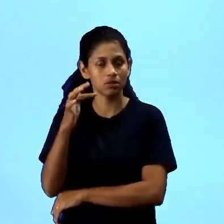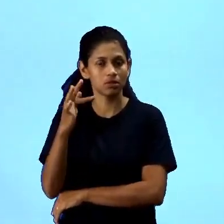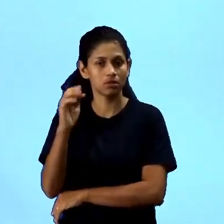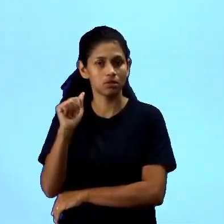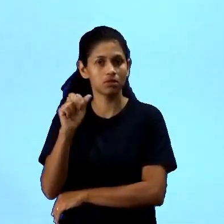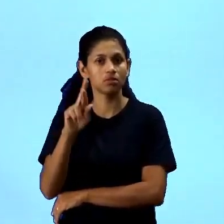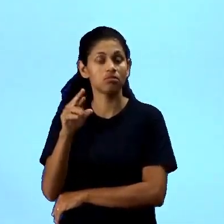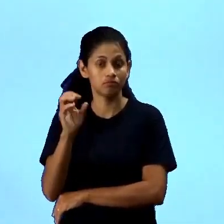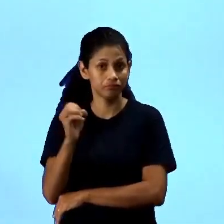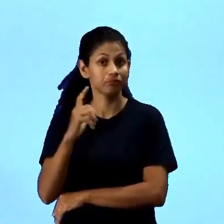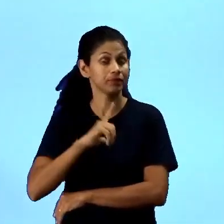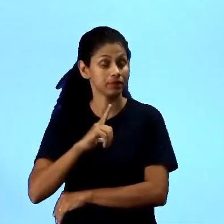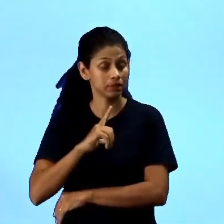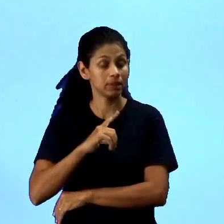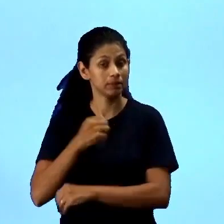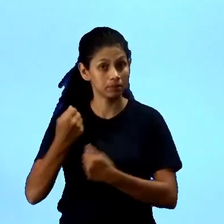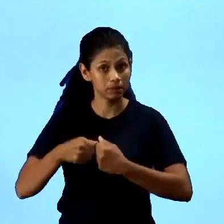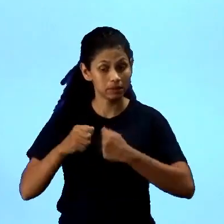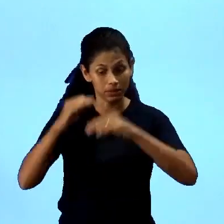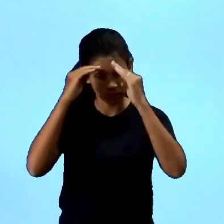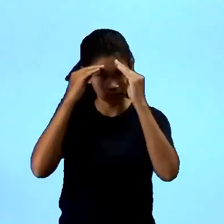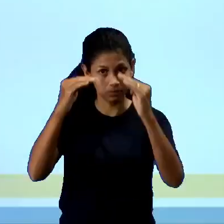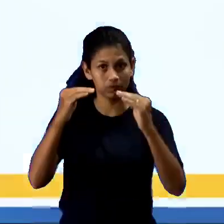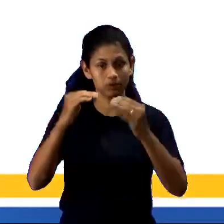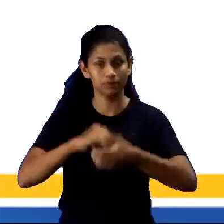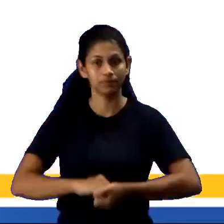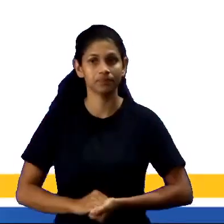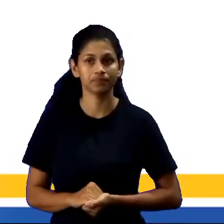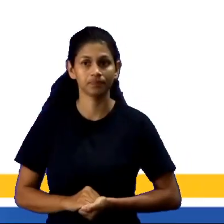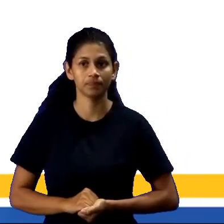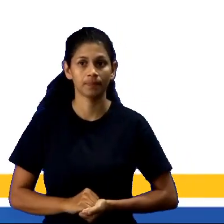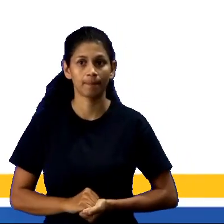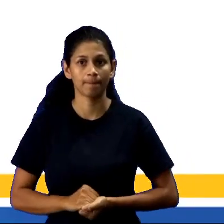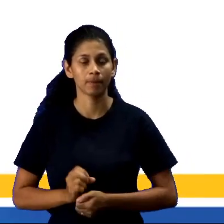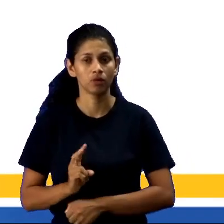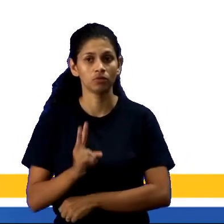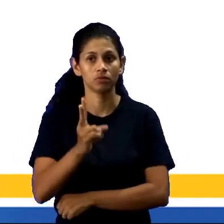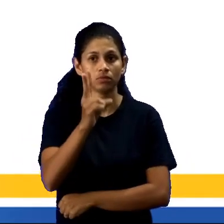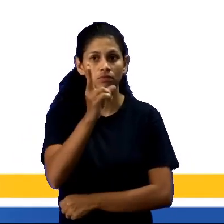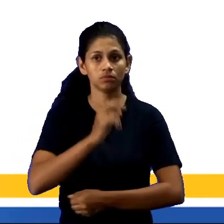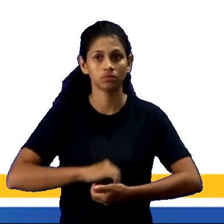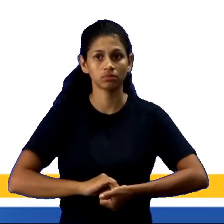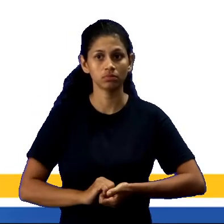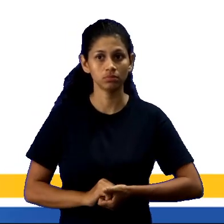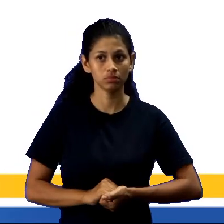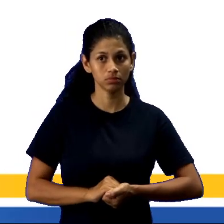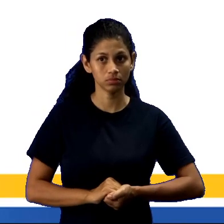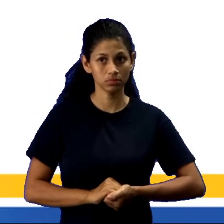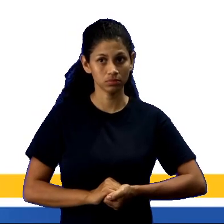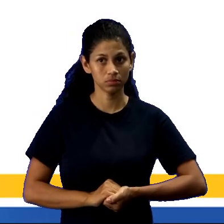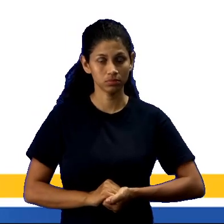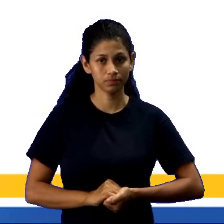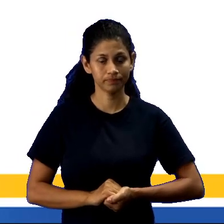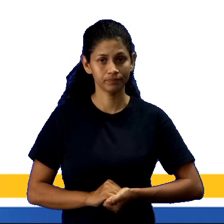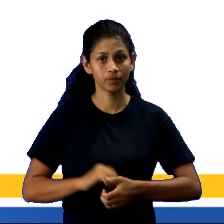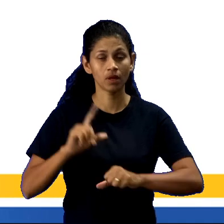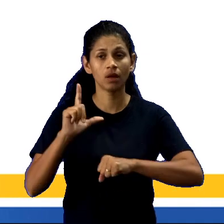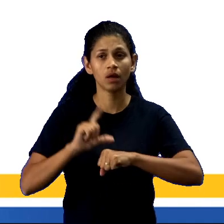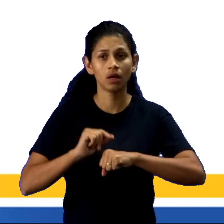sofrer infração. Vamos lá, penalidade. Vamos continuar. Olha só,